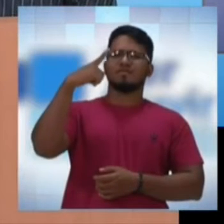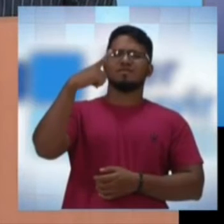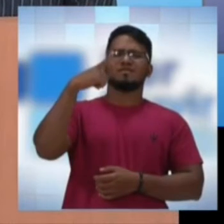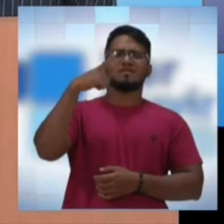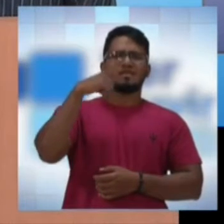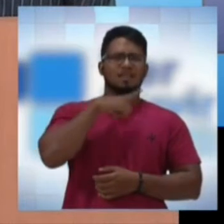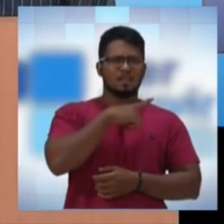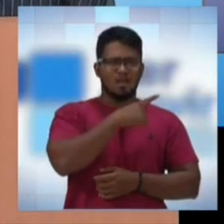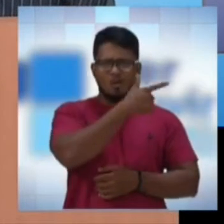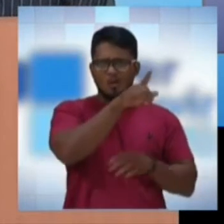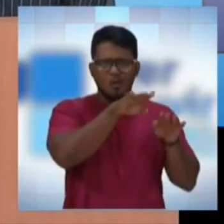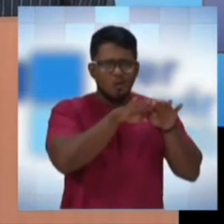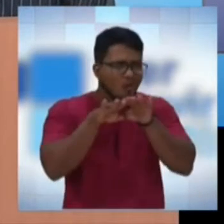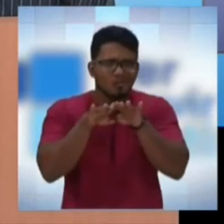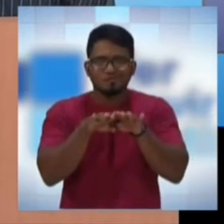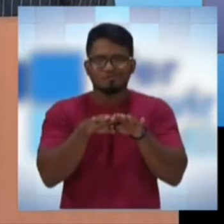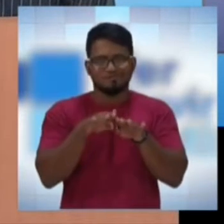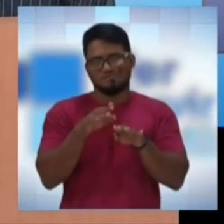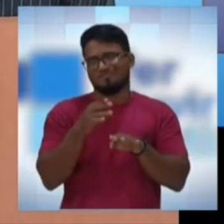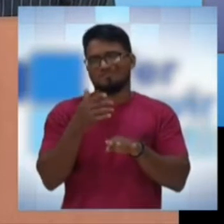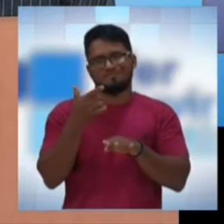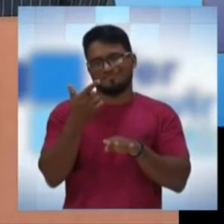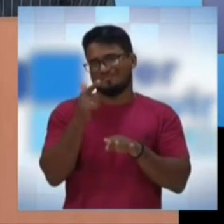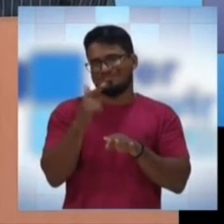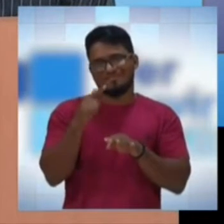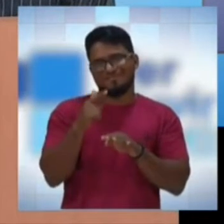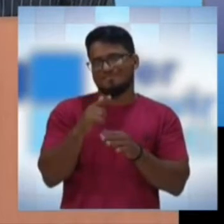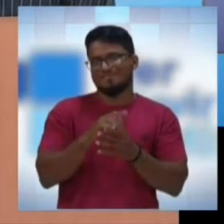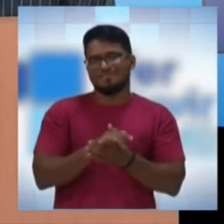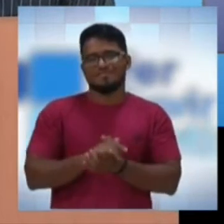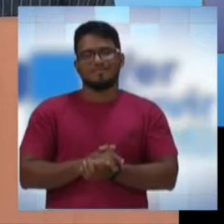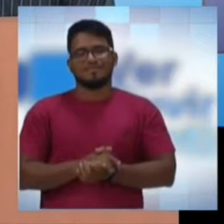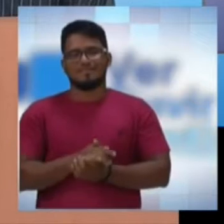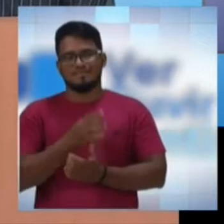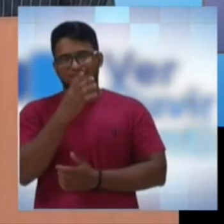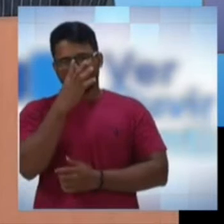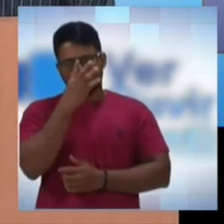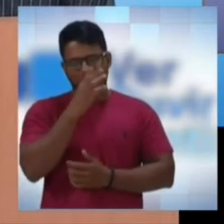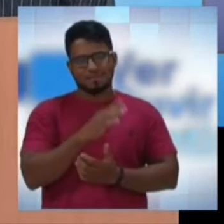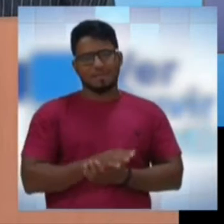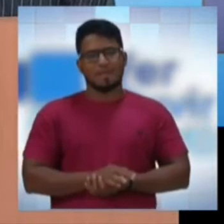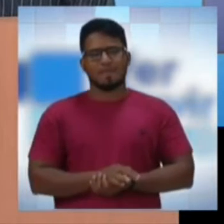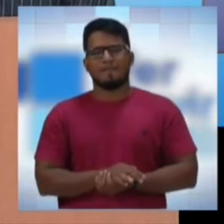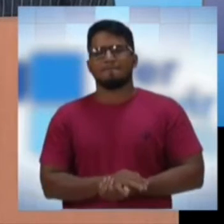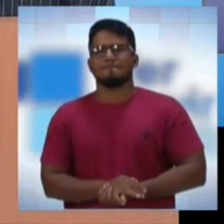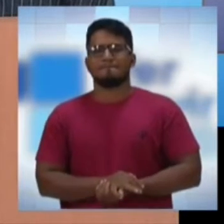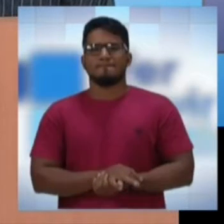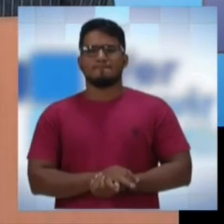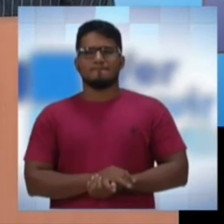luz que nem riqueza asa do meu destino,